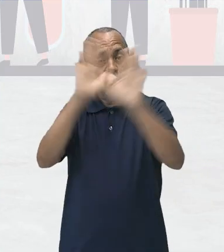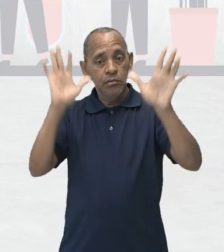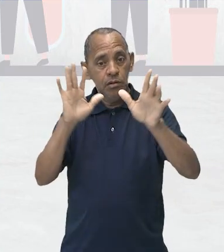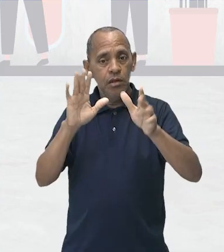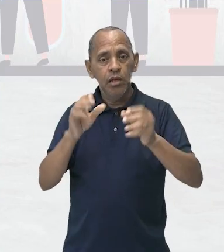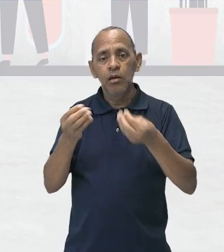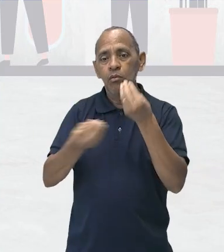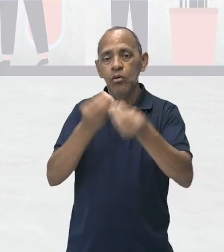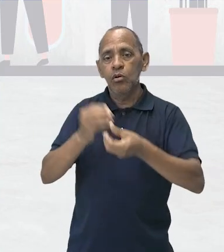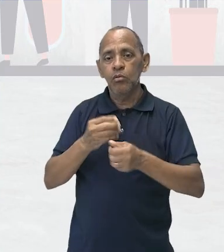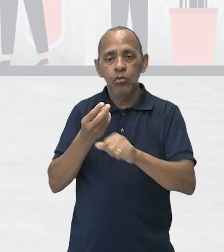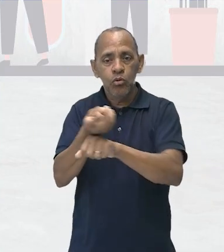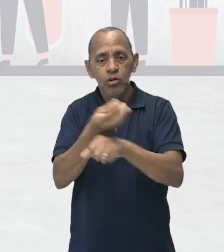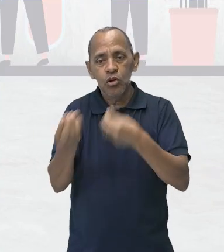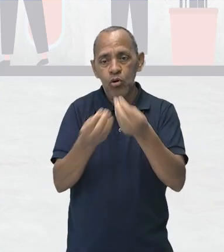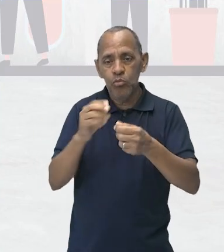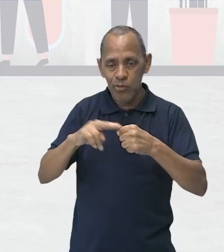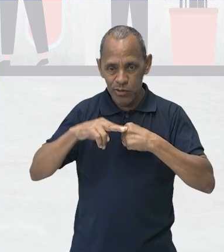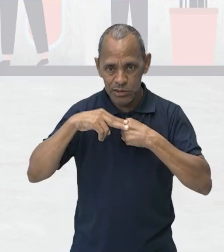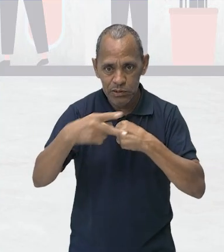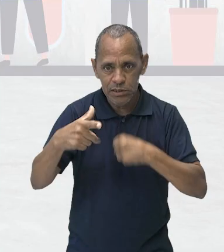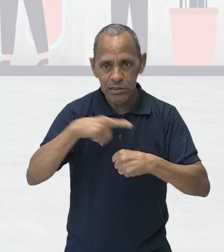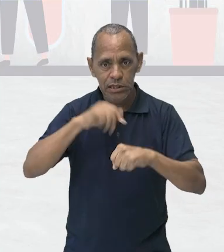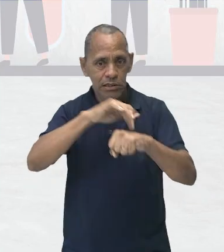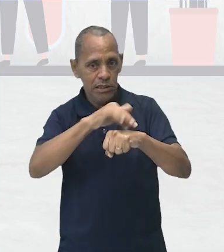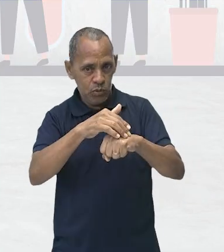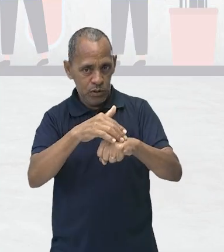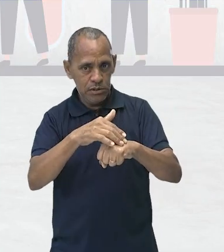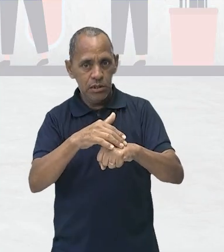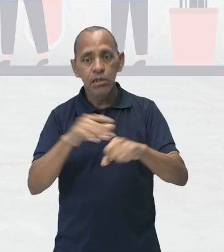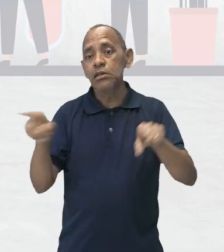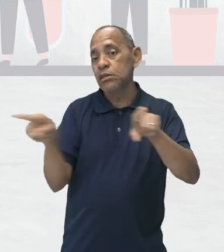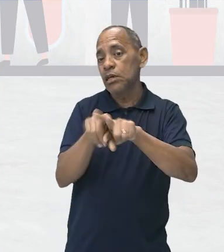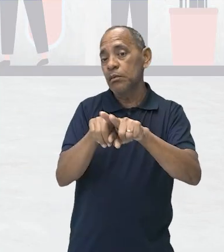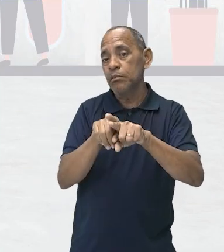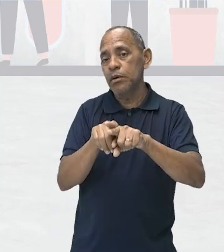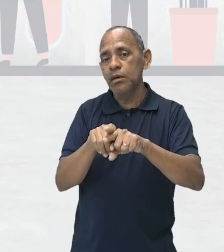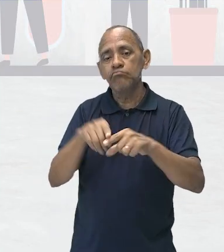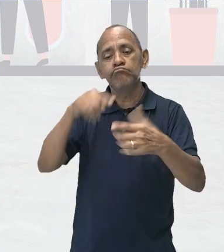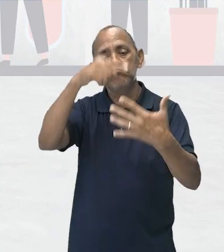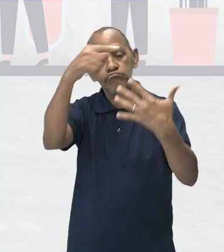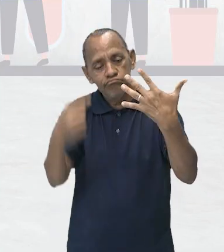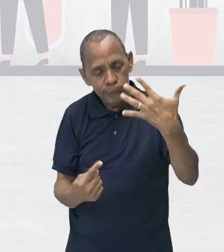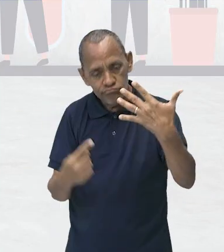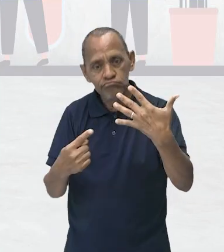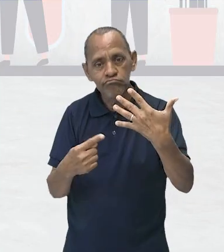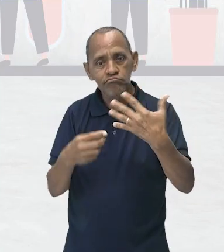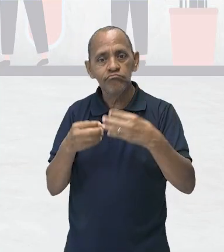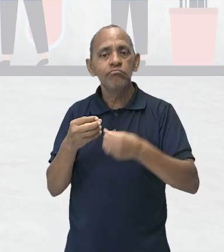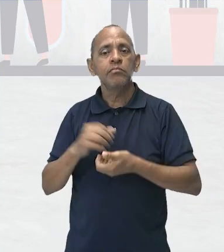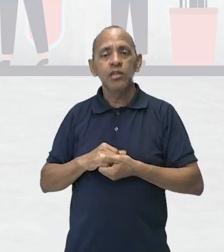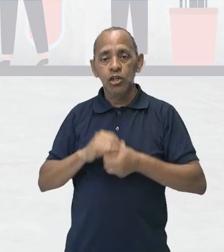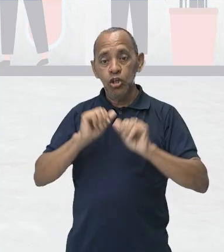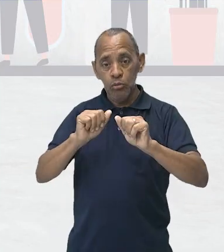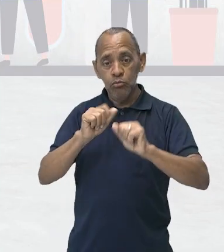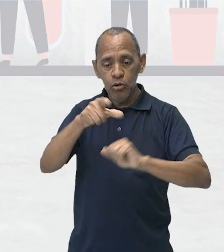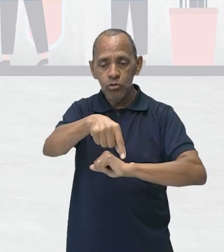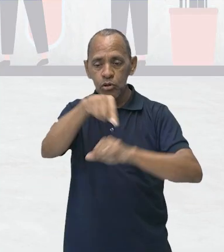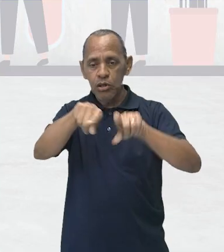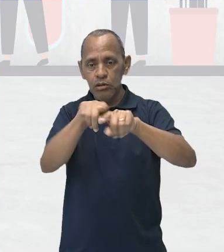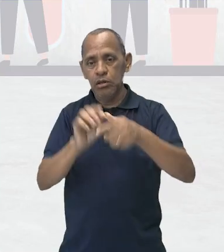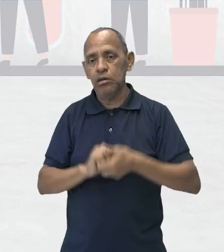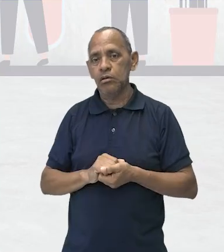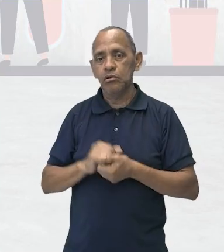e acessível os riscos genéticos e as consequências das doenças, bem como as opções disponíveis àquele